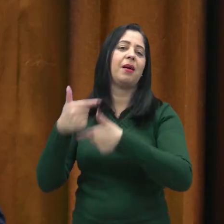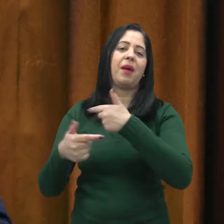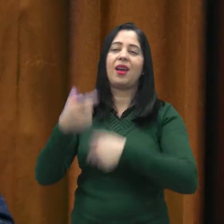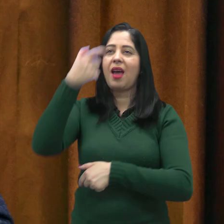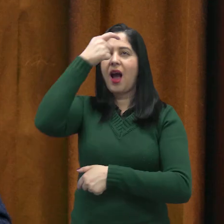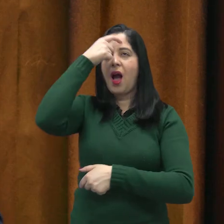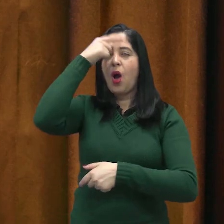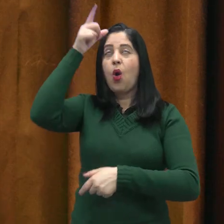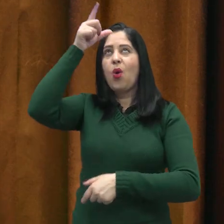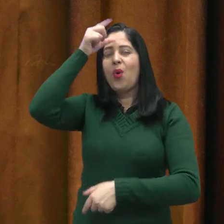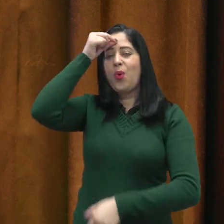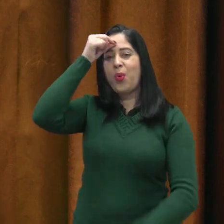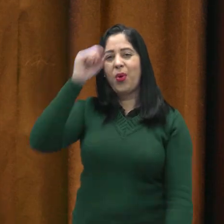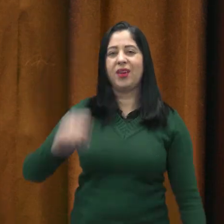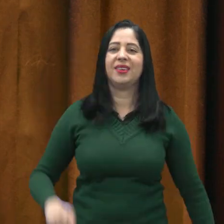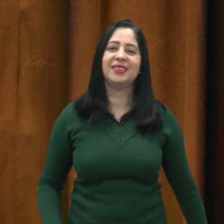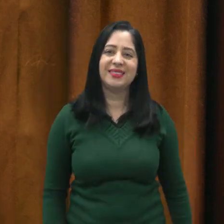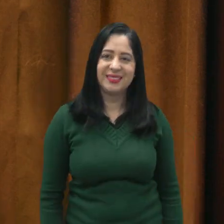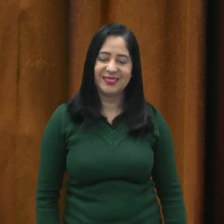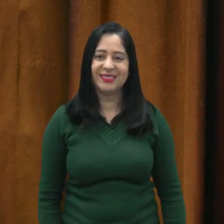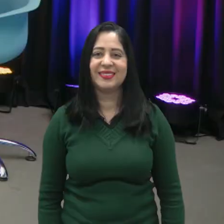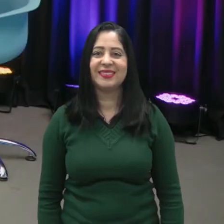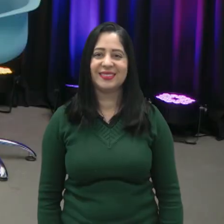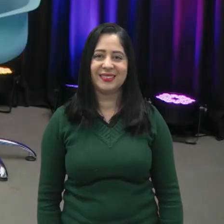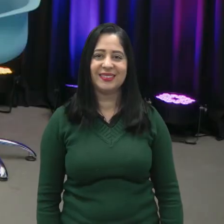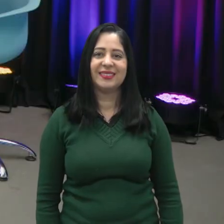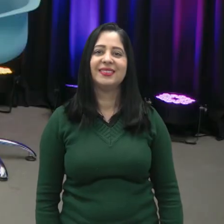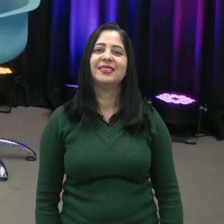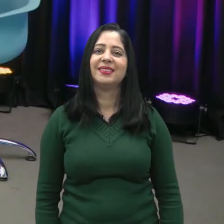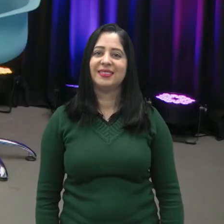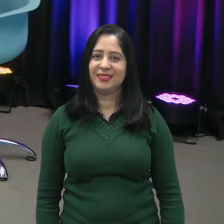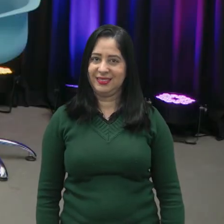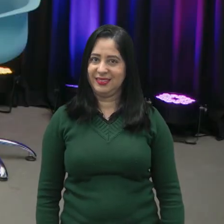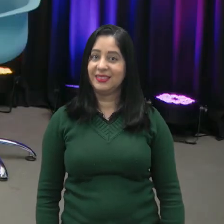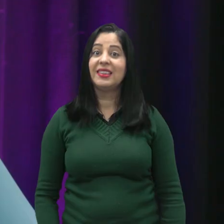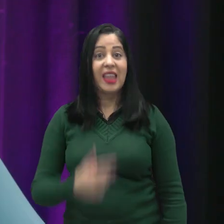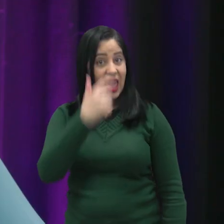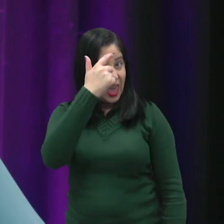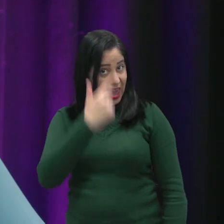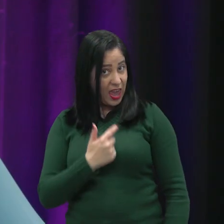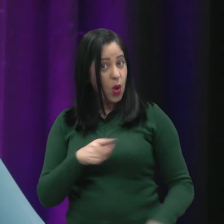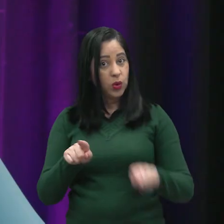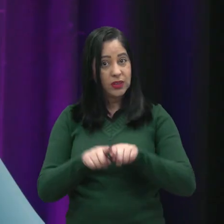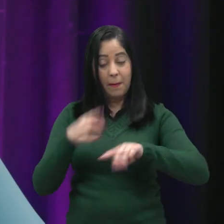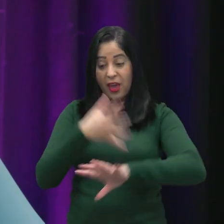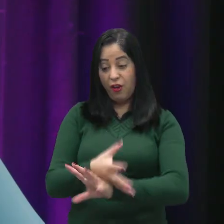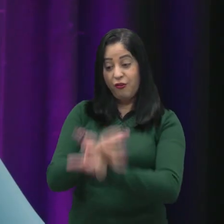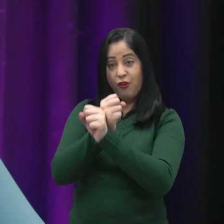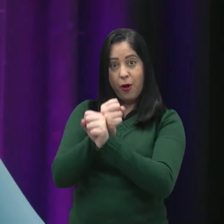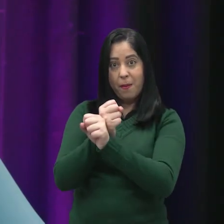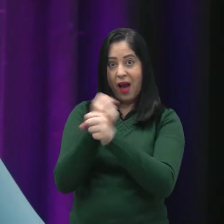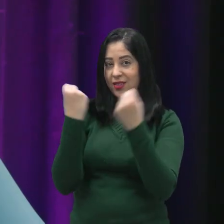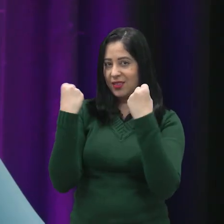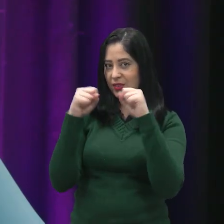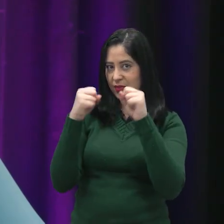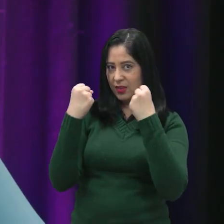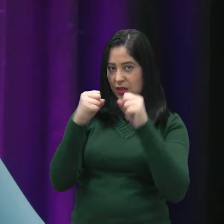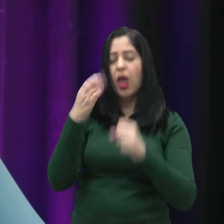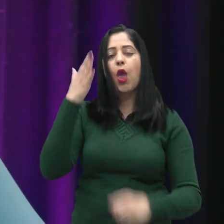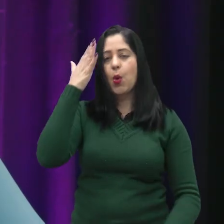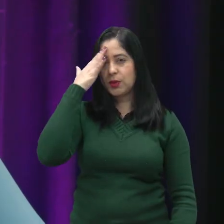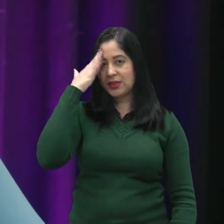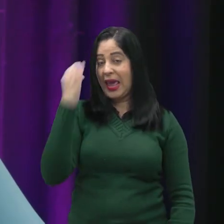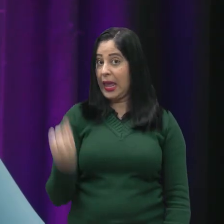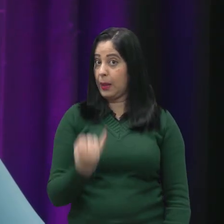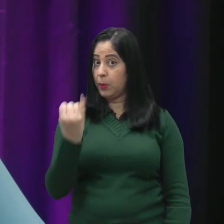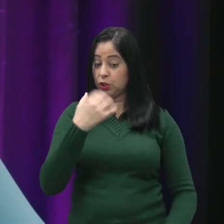equilíbrio emocional. Muito no meu trabalho. Obrigada, então, Alexandre. Eu que também tenho como formação inicial educação física, sei da importância